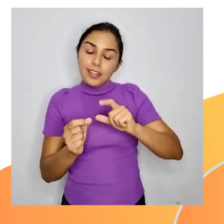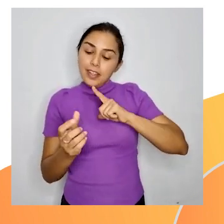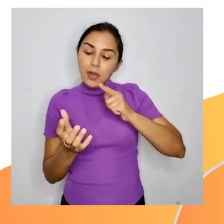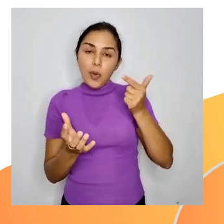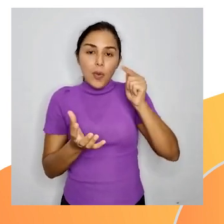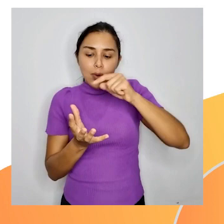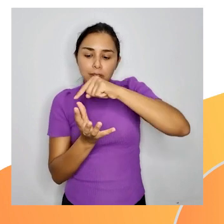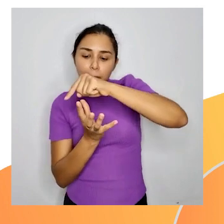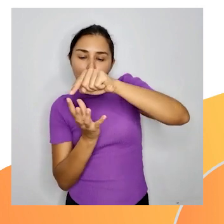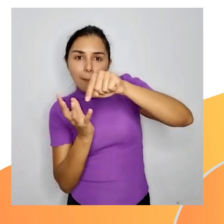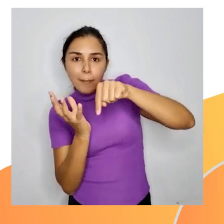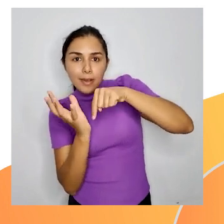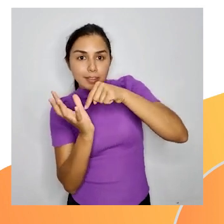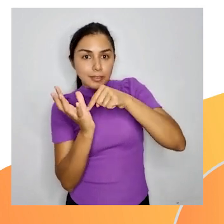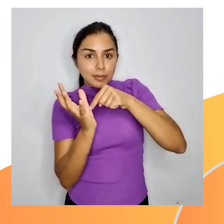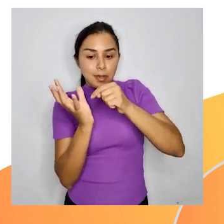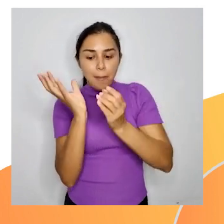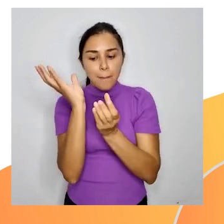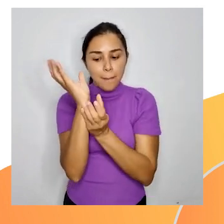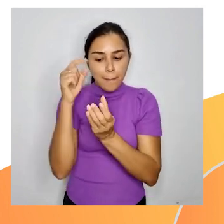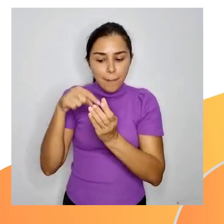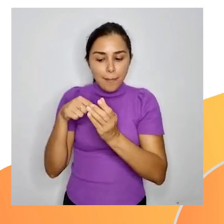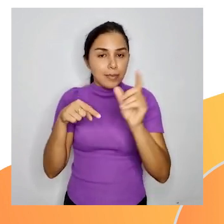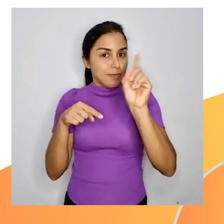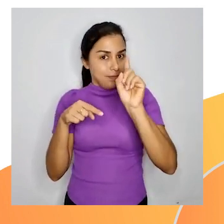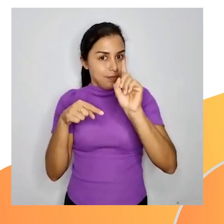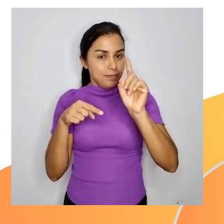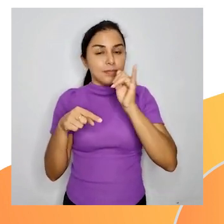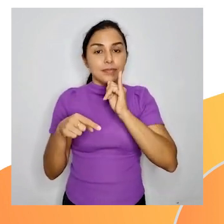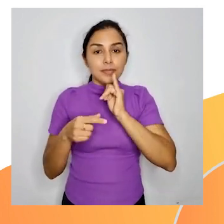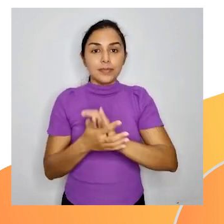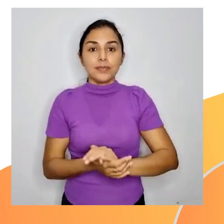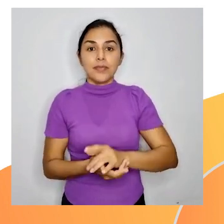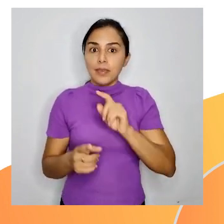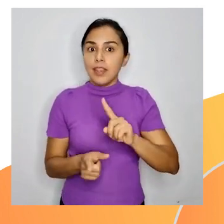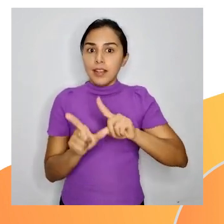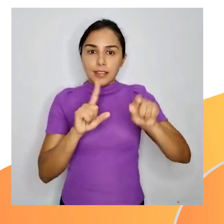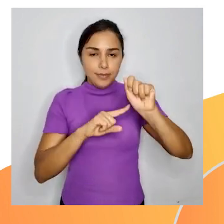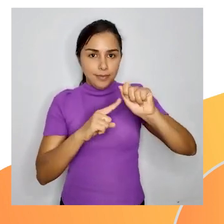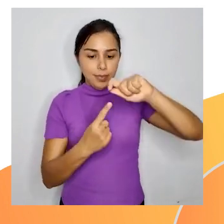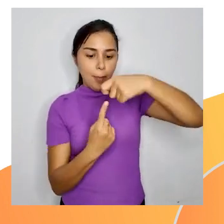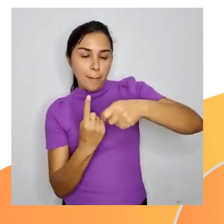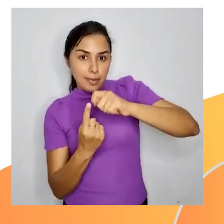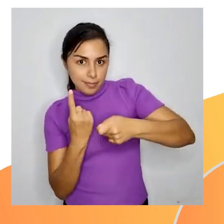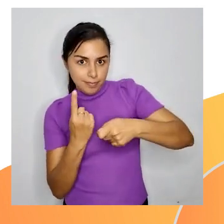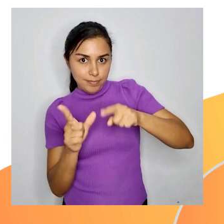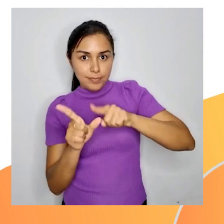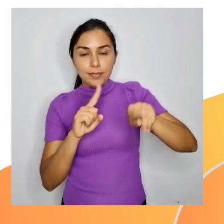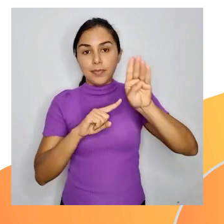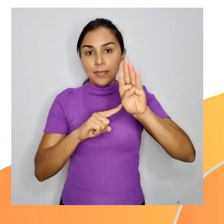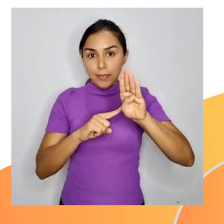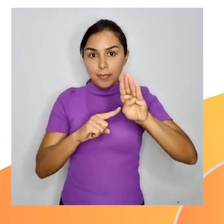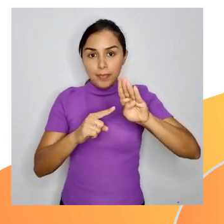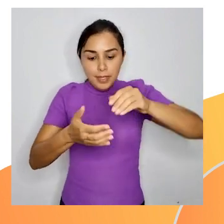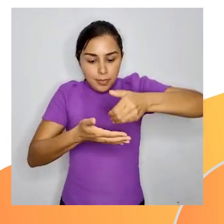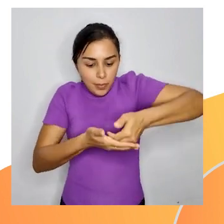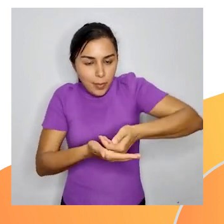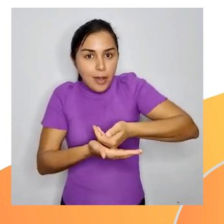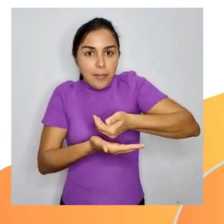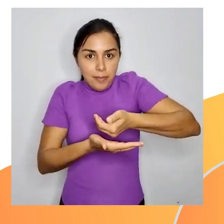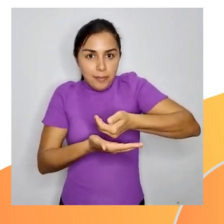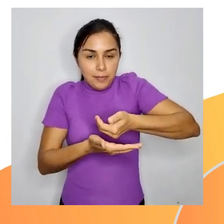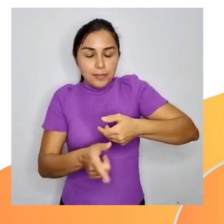parte da flor, não necessariamente do ovário. Letra A banana. B, o abacate. C,